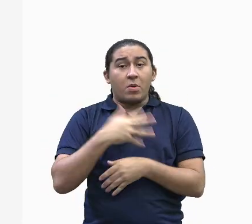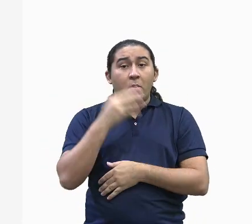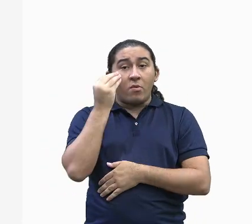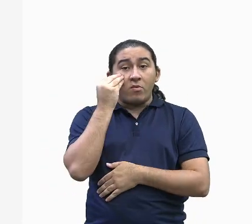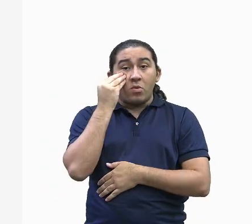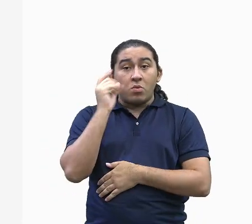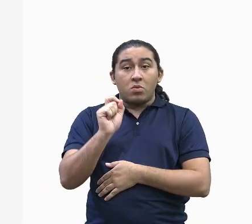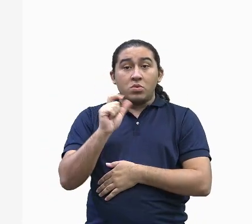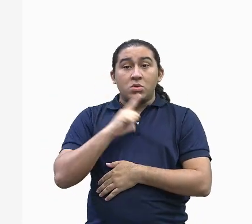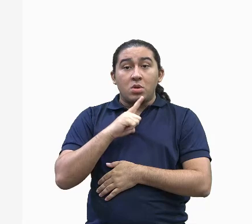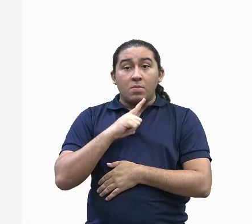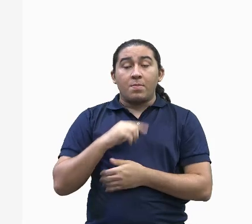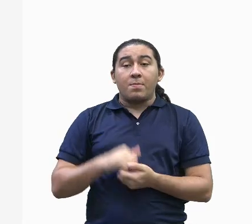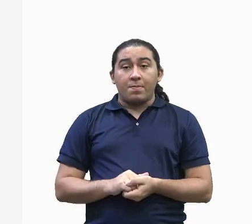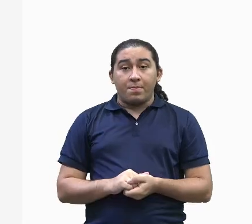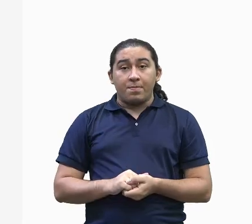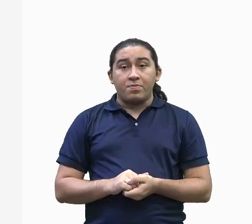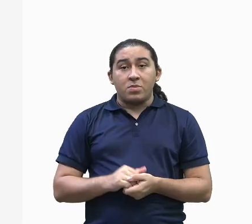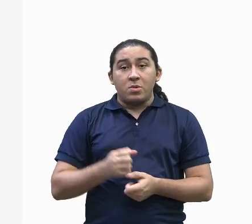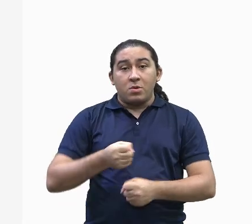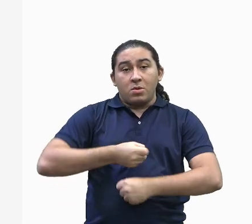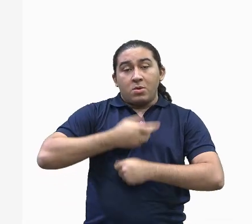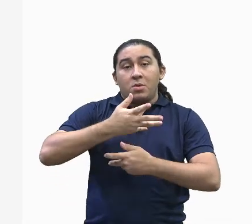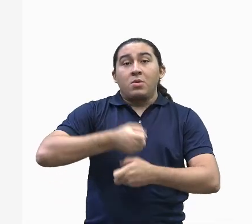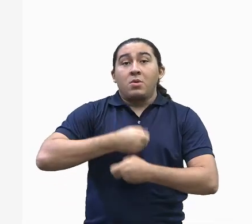um trechinho do poema do